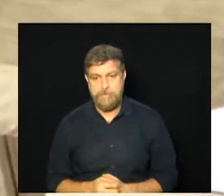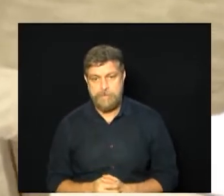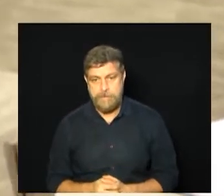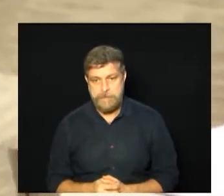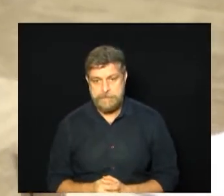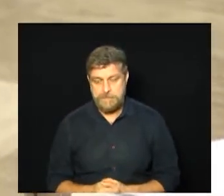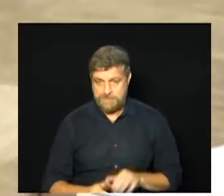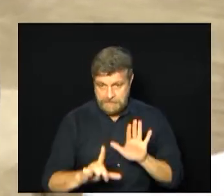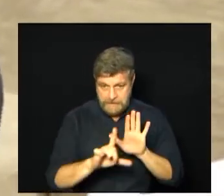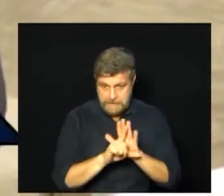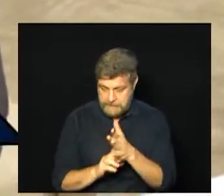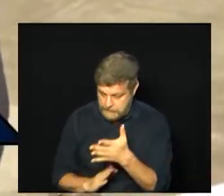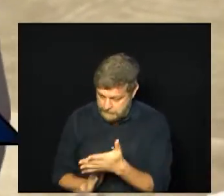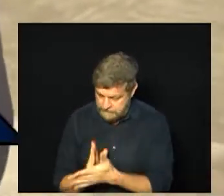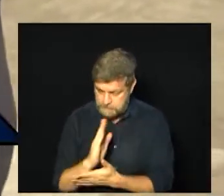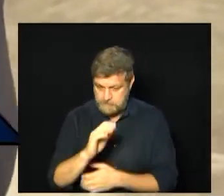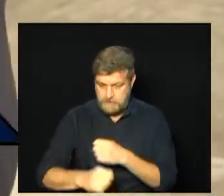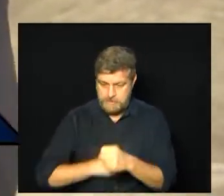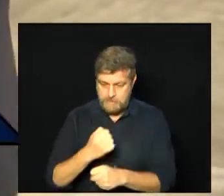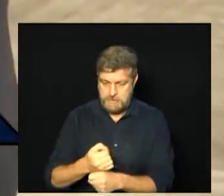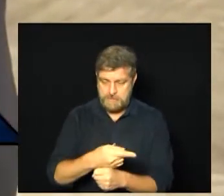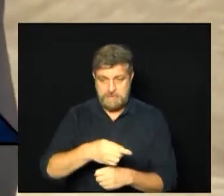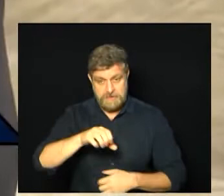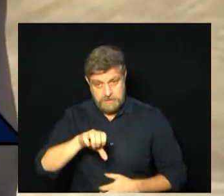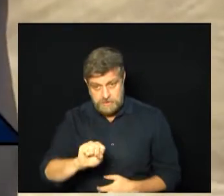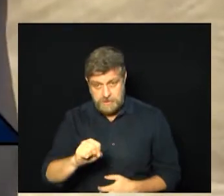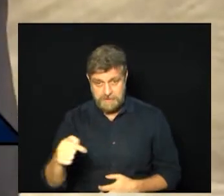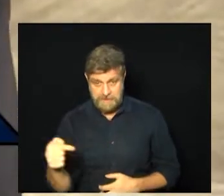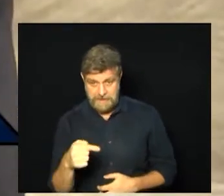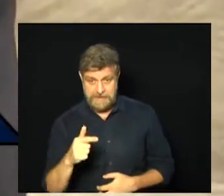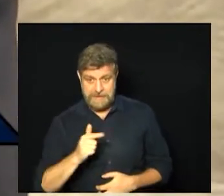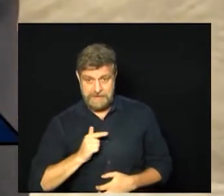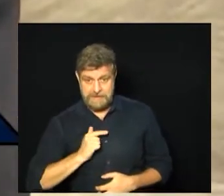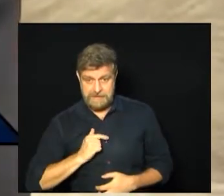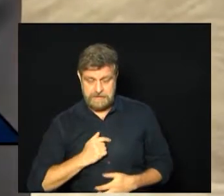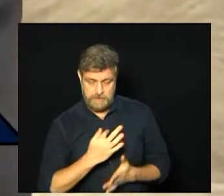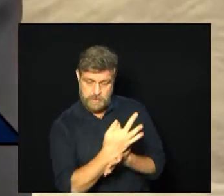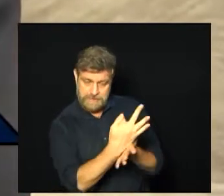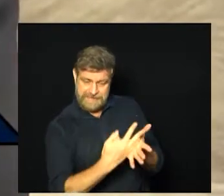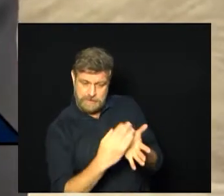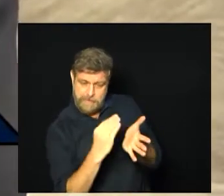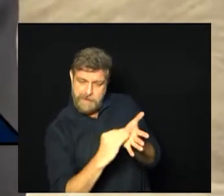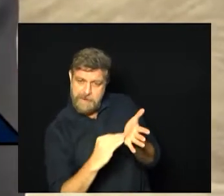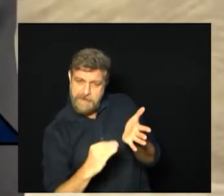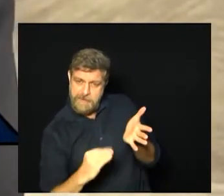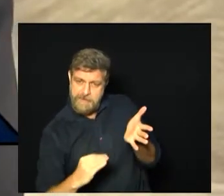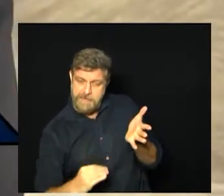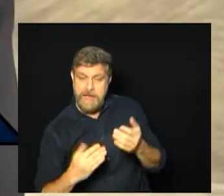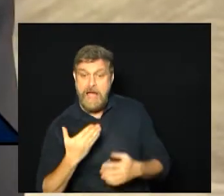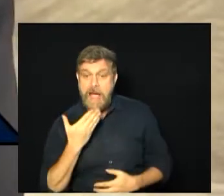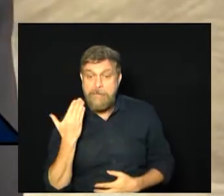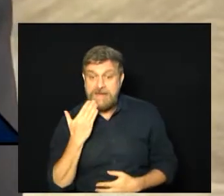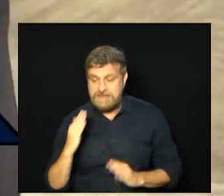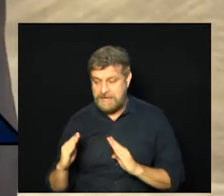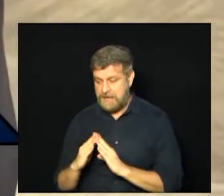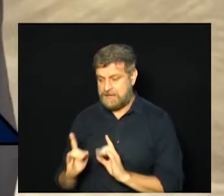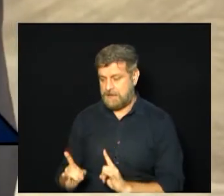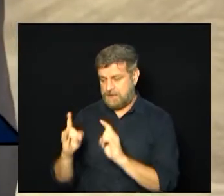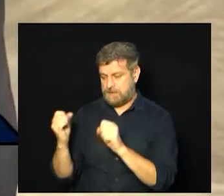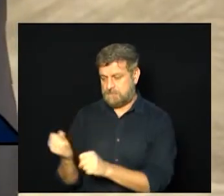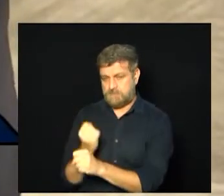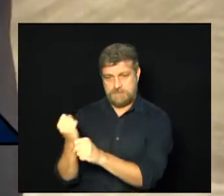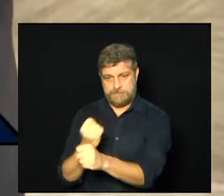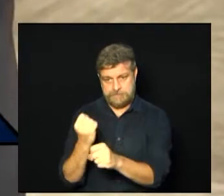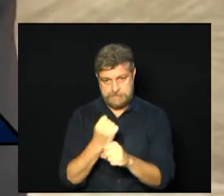Essa lei aprovada em 2018, ela traz no seu corpo a facilidade para a construção de casas